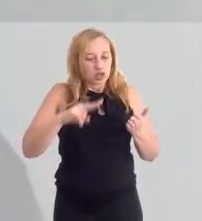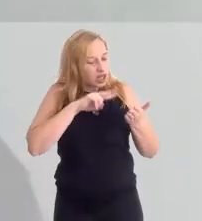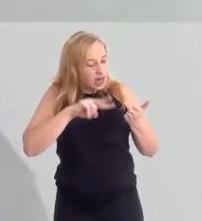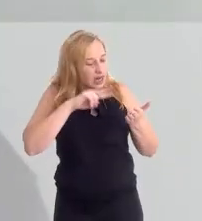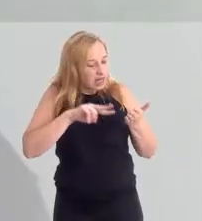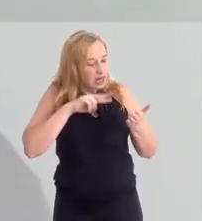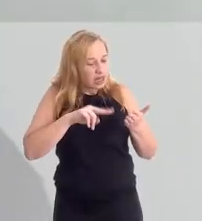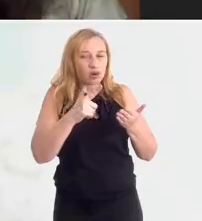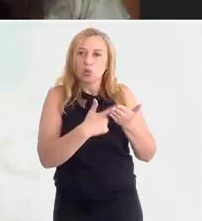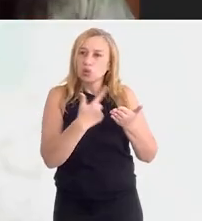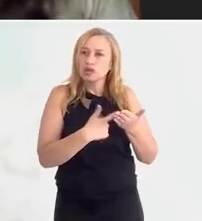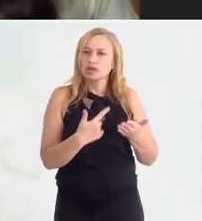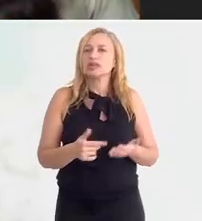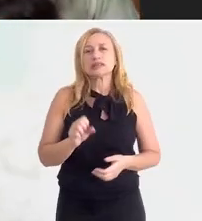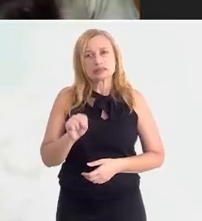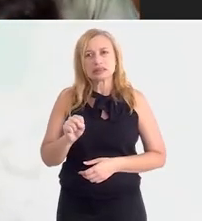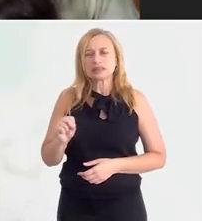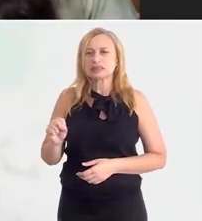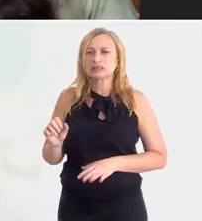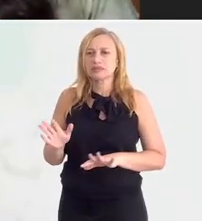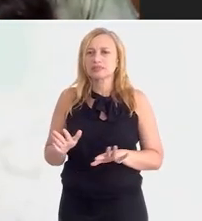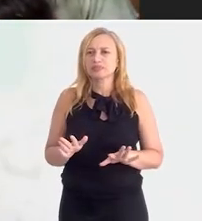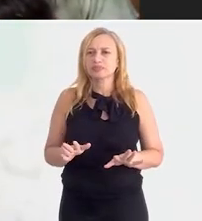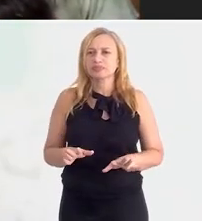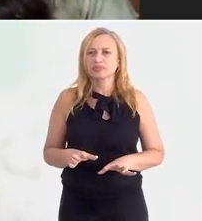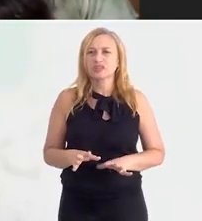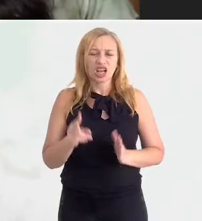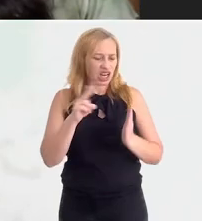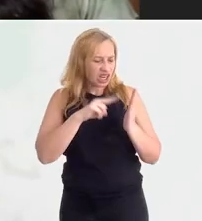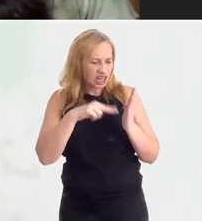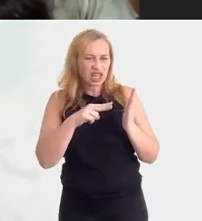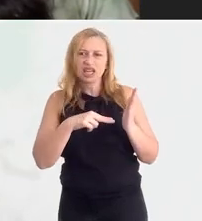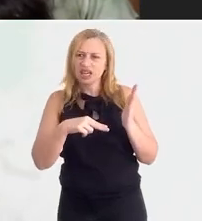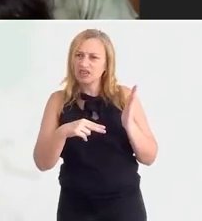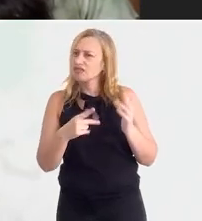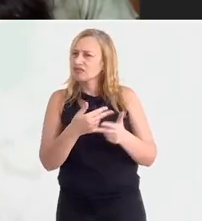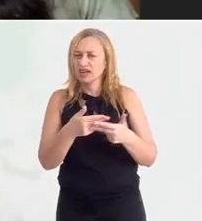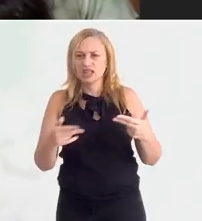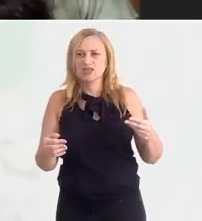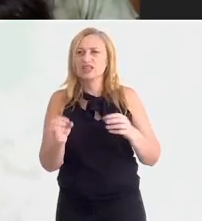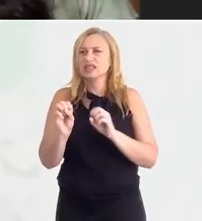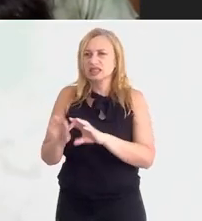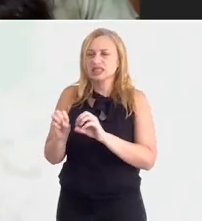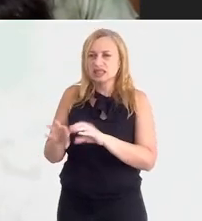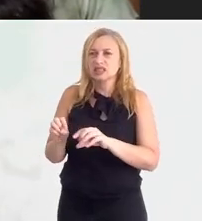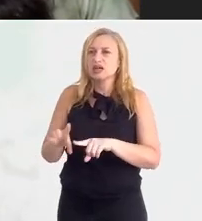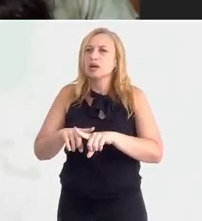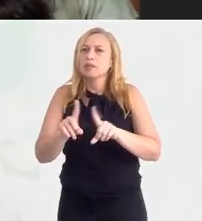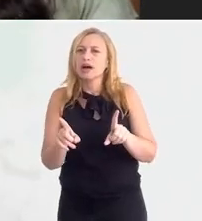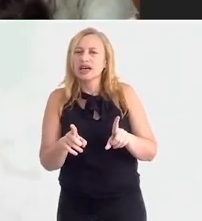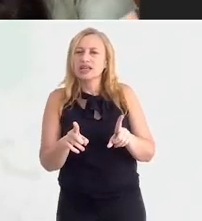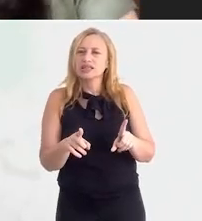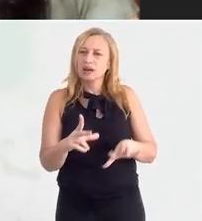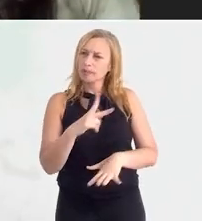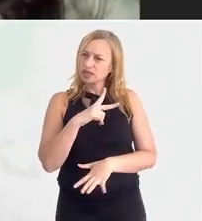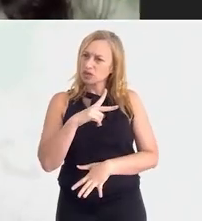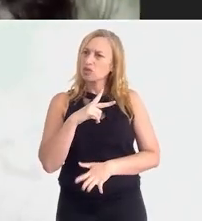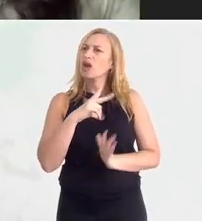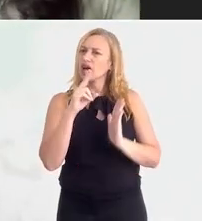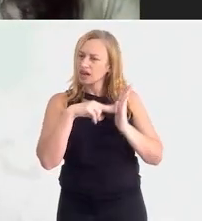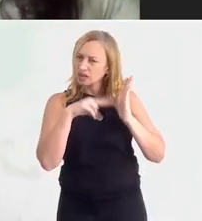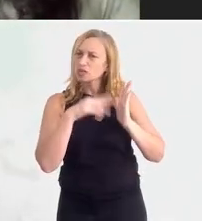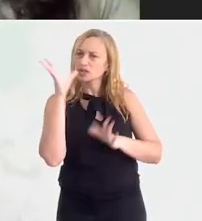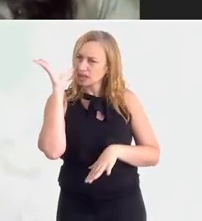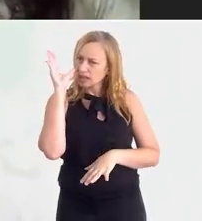estudar, não, só essa as vez, mas leituras quais são, são os seus não, memórias? li várias vezes depois ensinando, mas as leituras são Ah, sim.